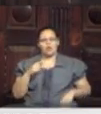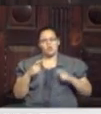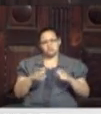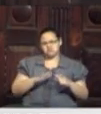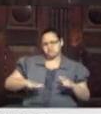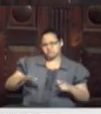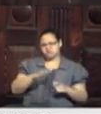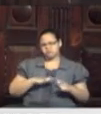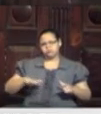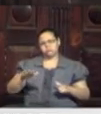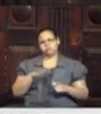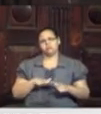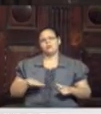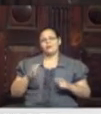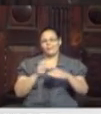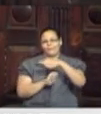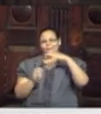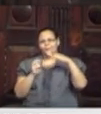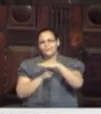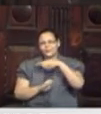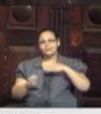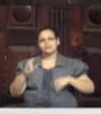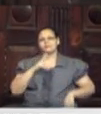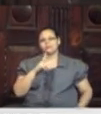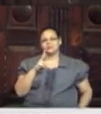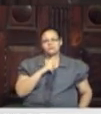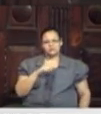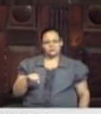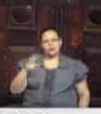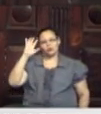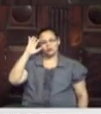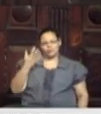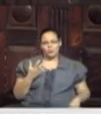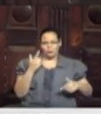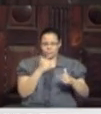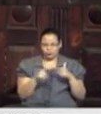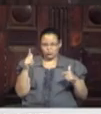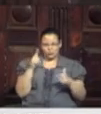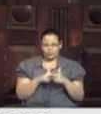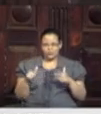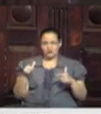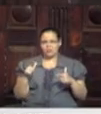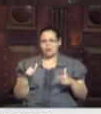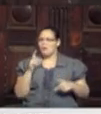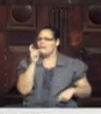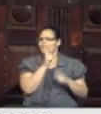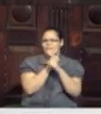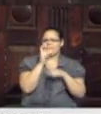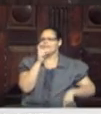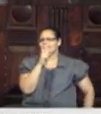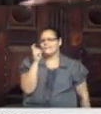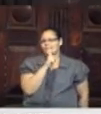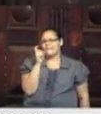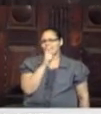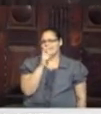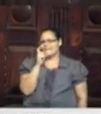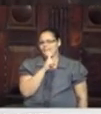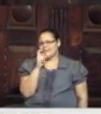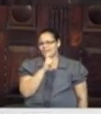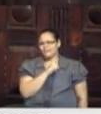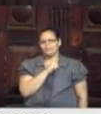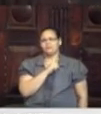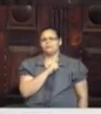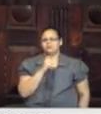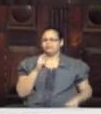região a empresa privada está resolvendo o problema, inclusive com mentiras. A mentira tem